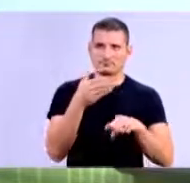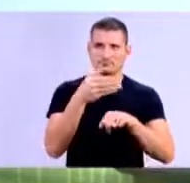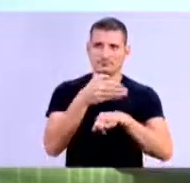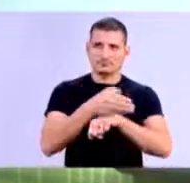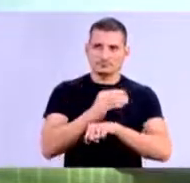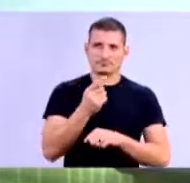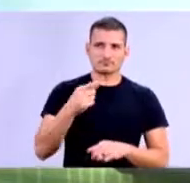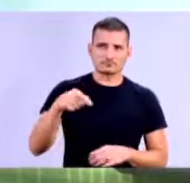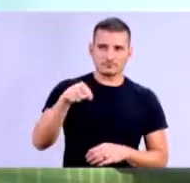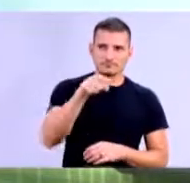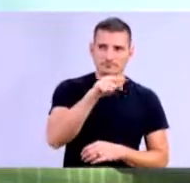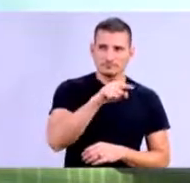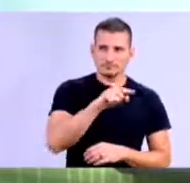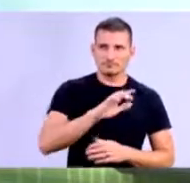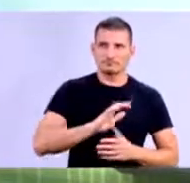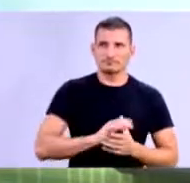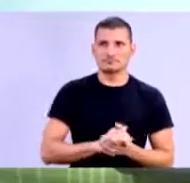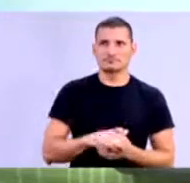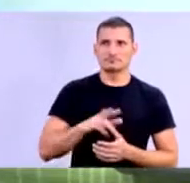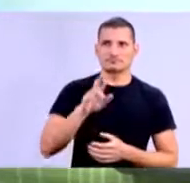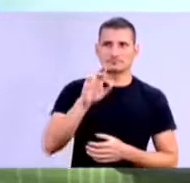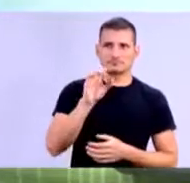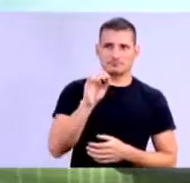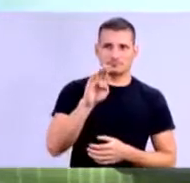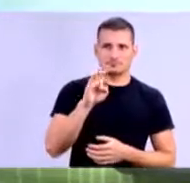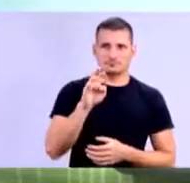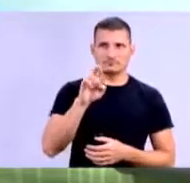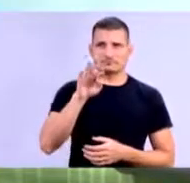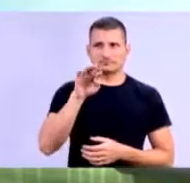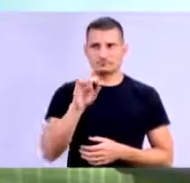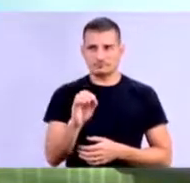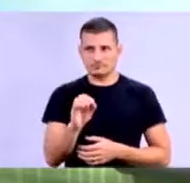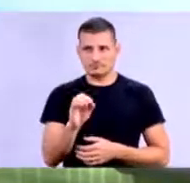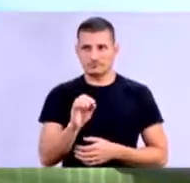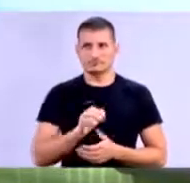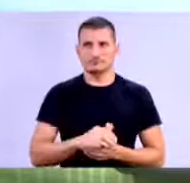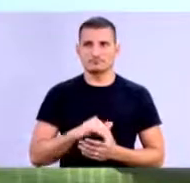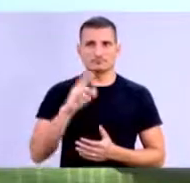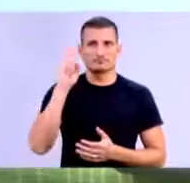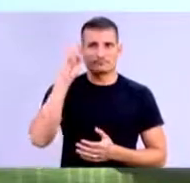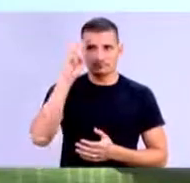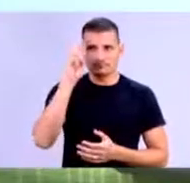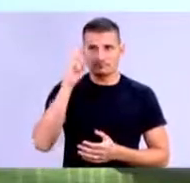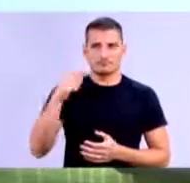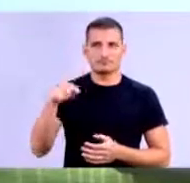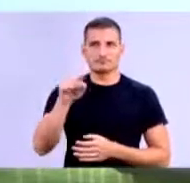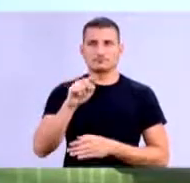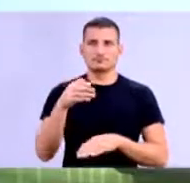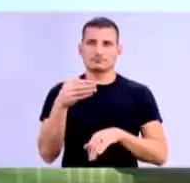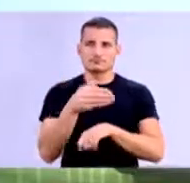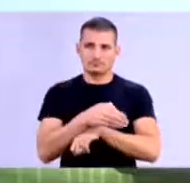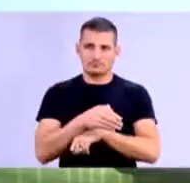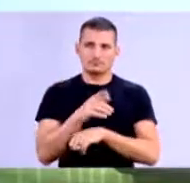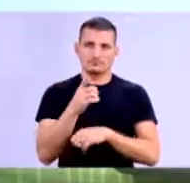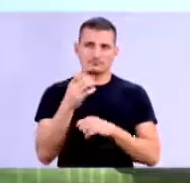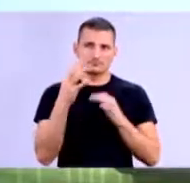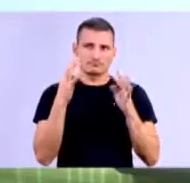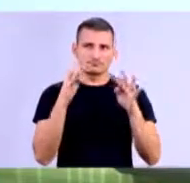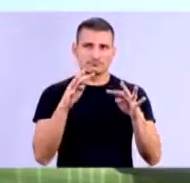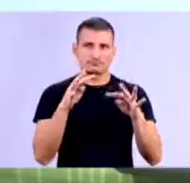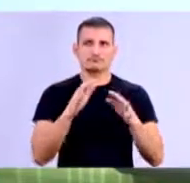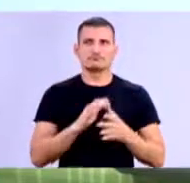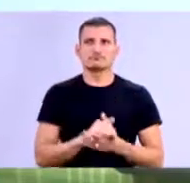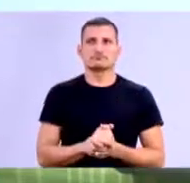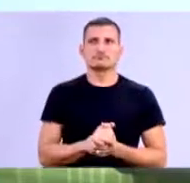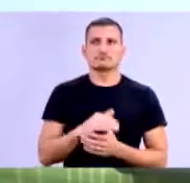de vocês, do Roberto também, e lembrar, né, que eles participam, que eles estão atentos e agradecer